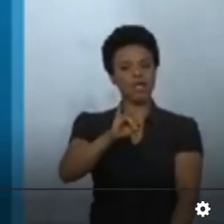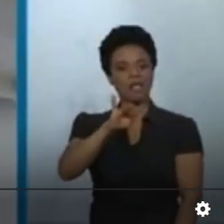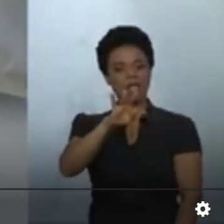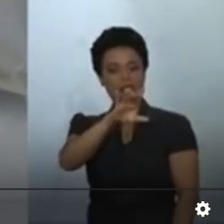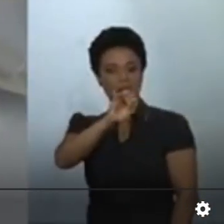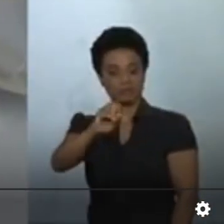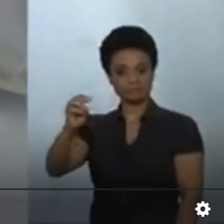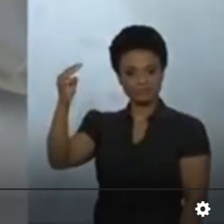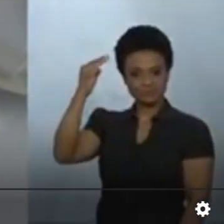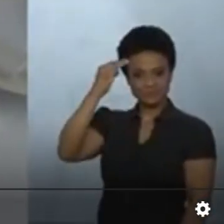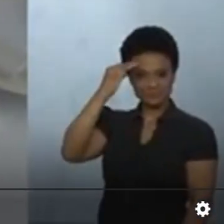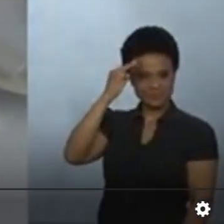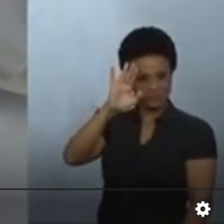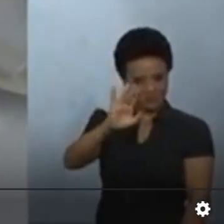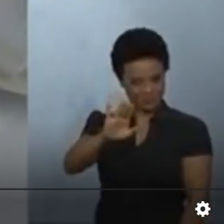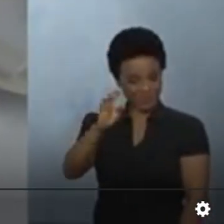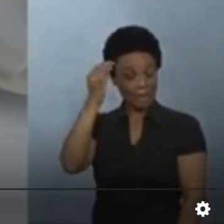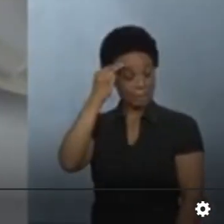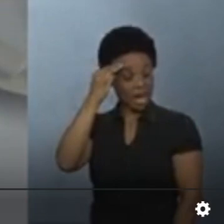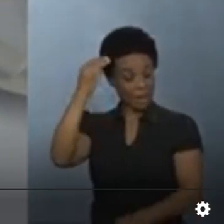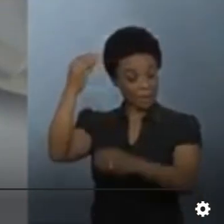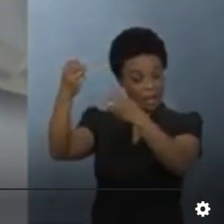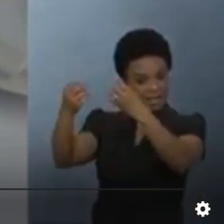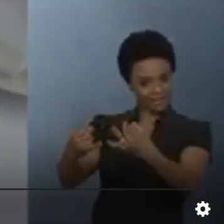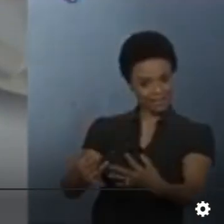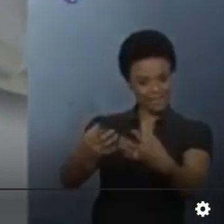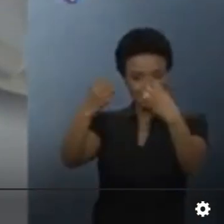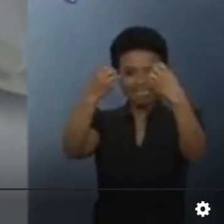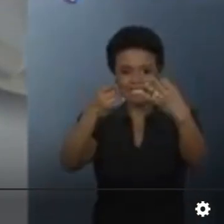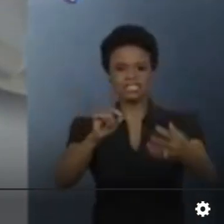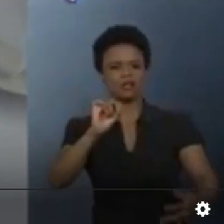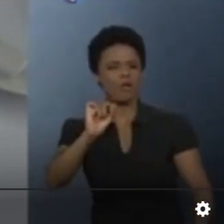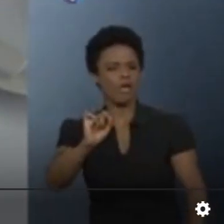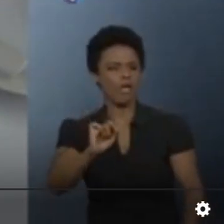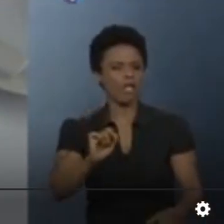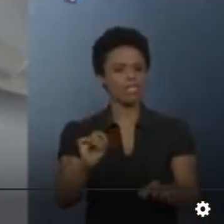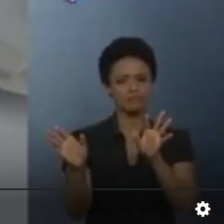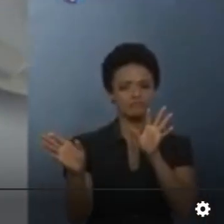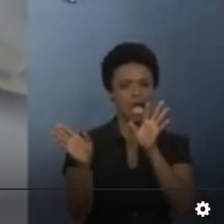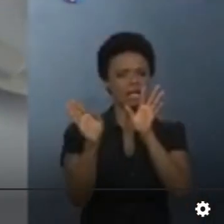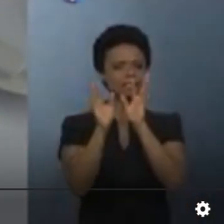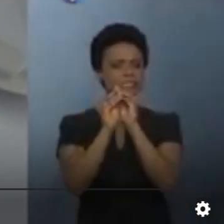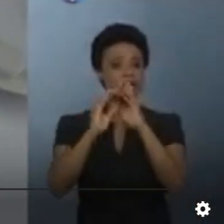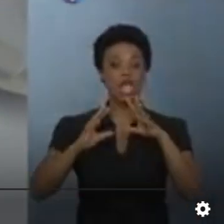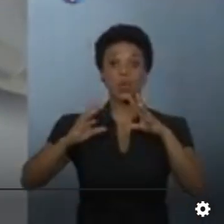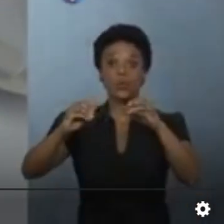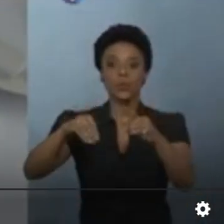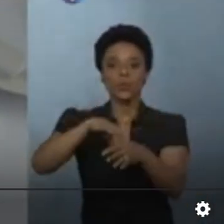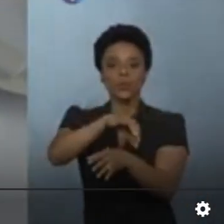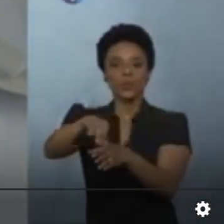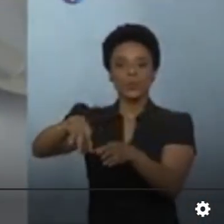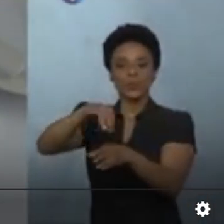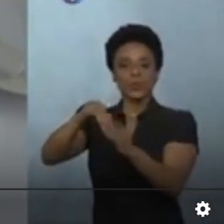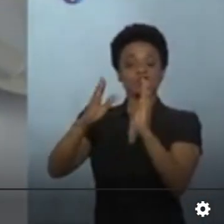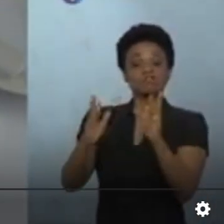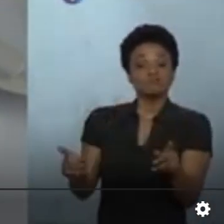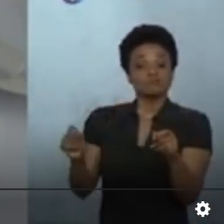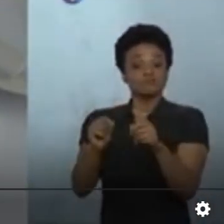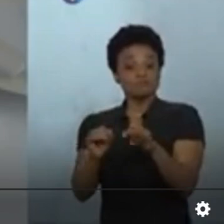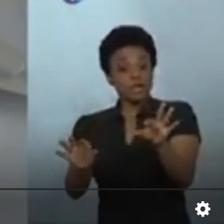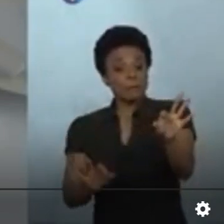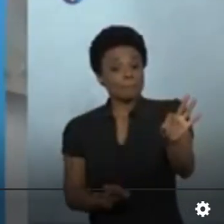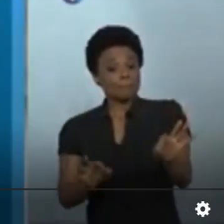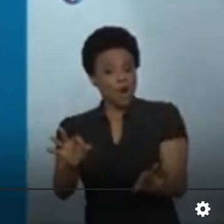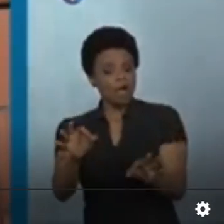o memorial descritivo. Esse documento fornece uma breve síntese das decisões e soluções tomadas no projeto e